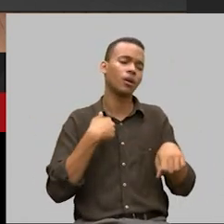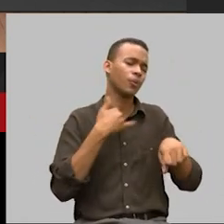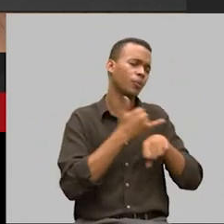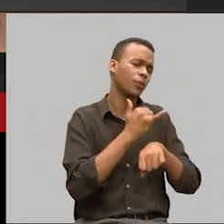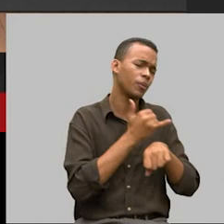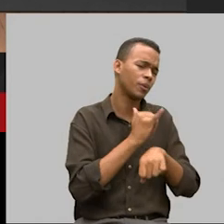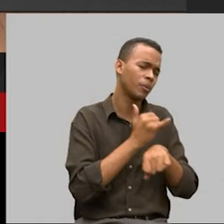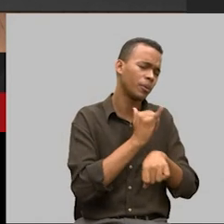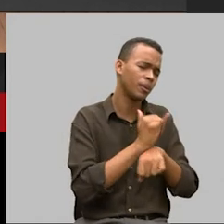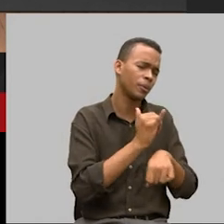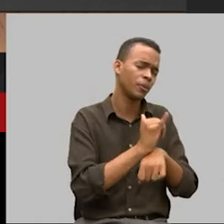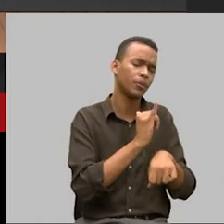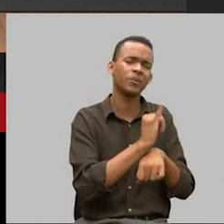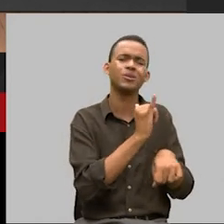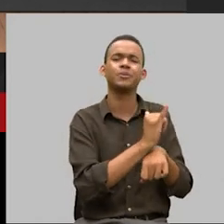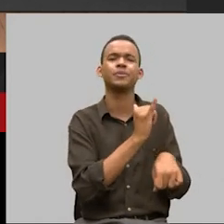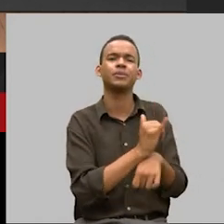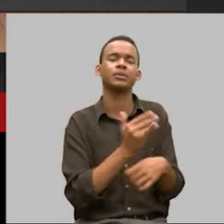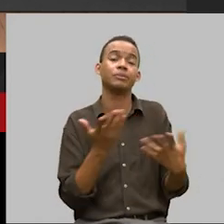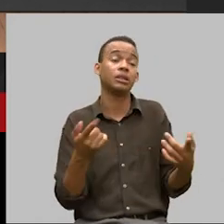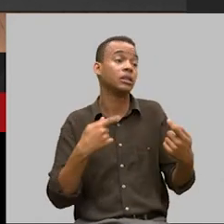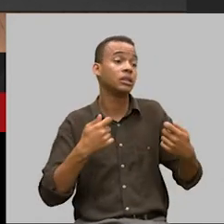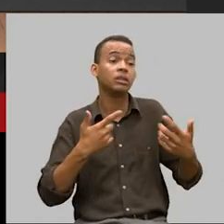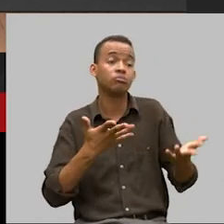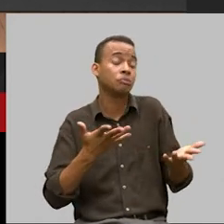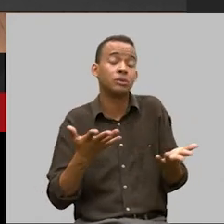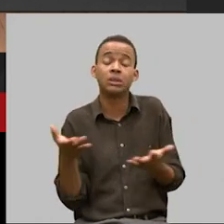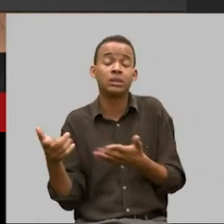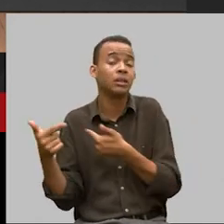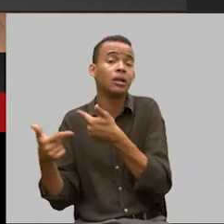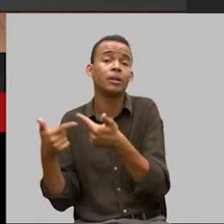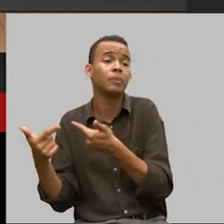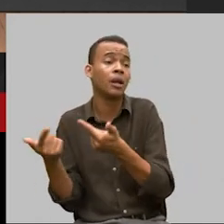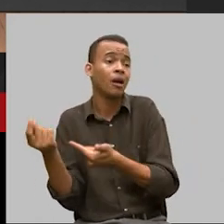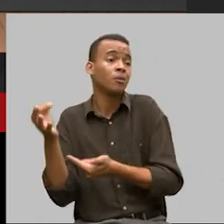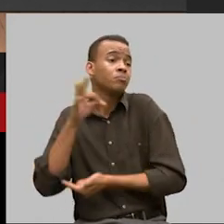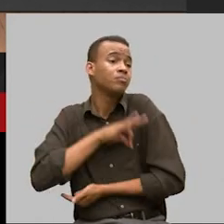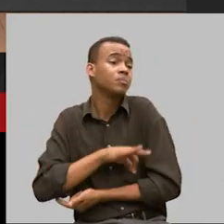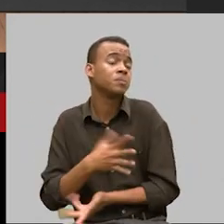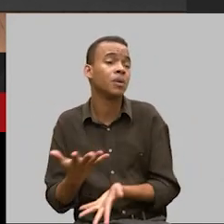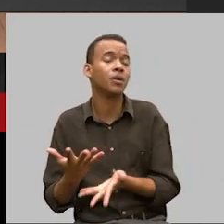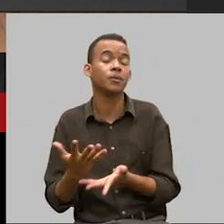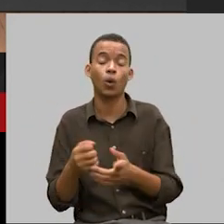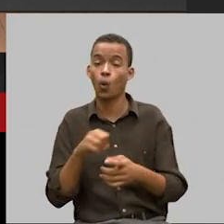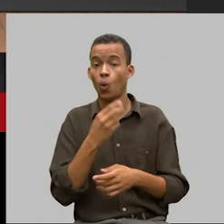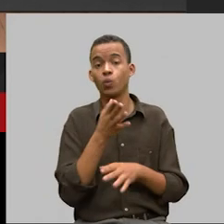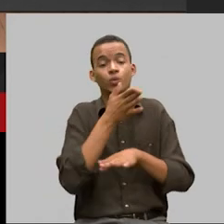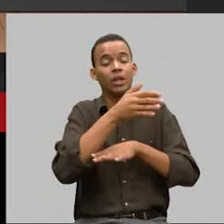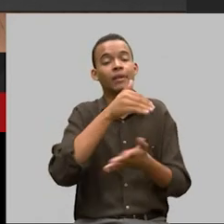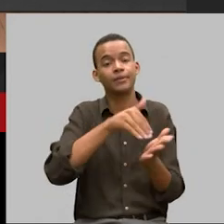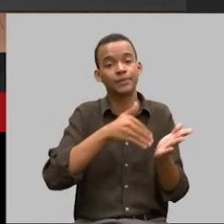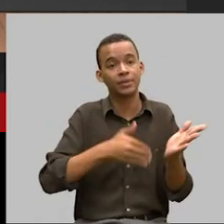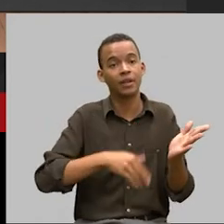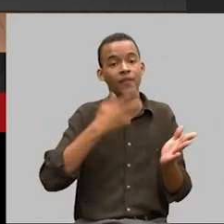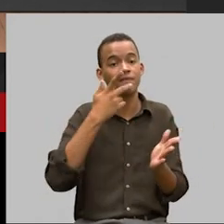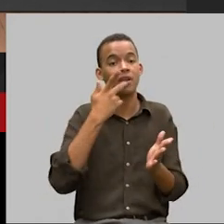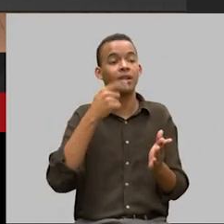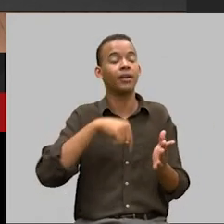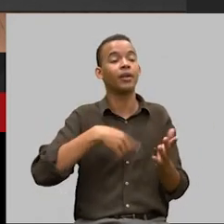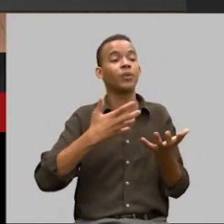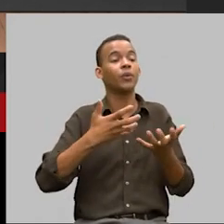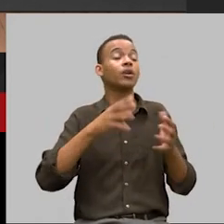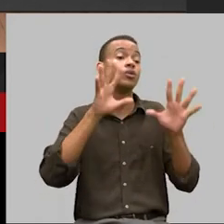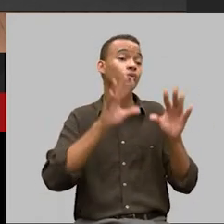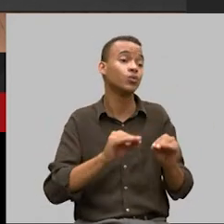pau em frequência mas posso ficar eu tenho que trabalhar ou então vão chegar na secretaria e falar assim eu quero passar pro